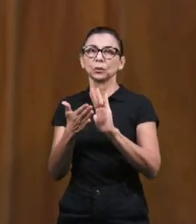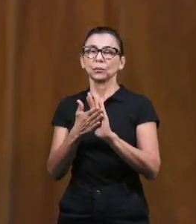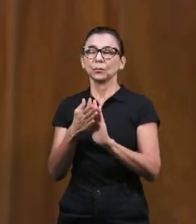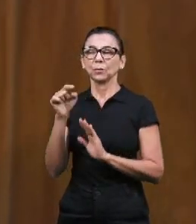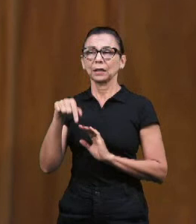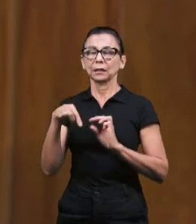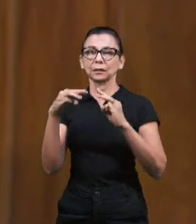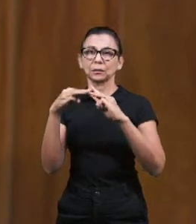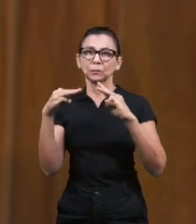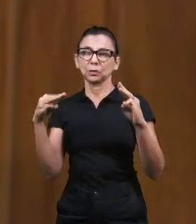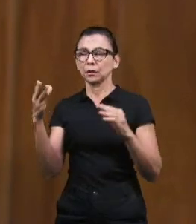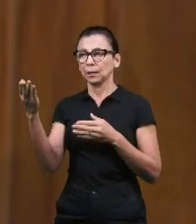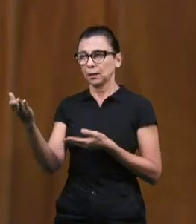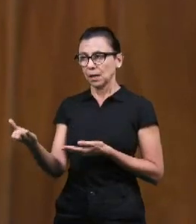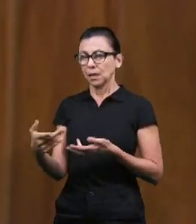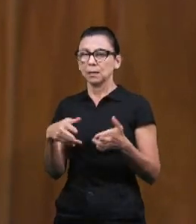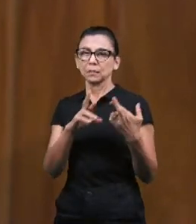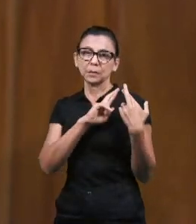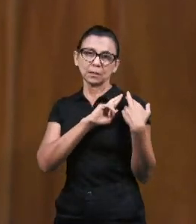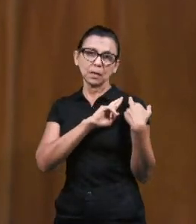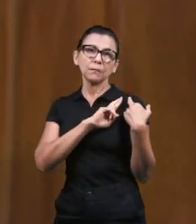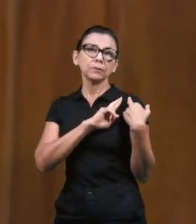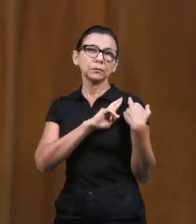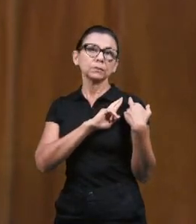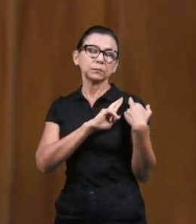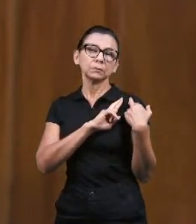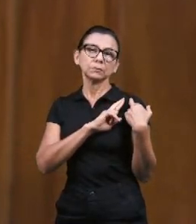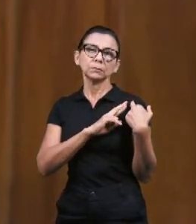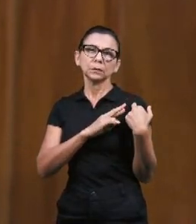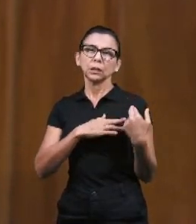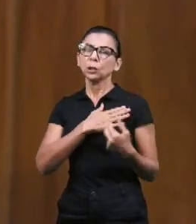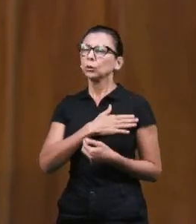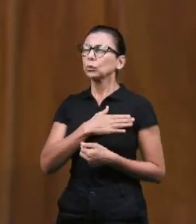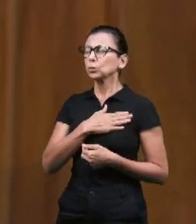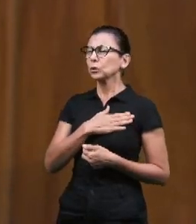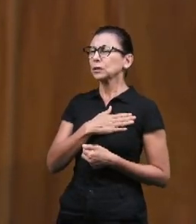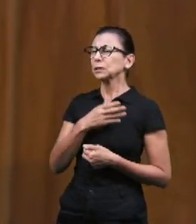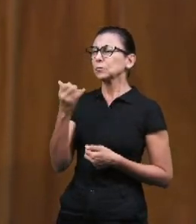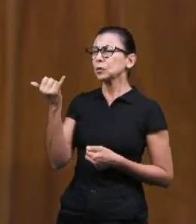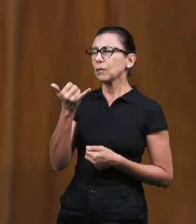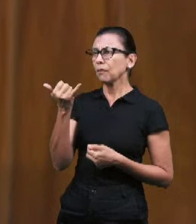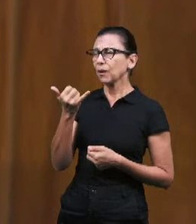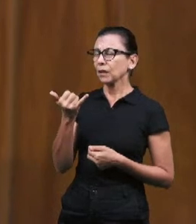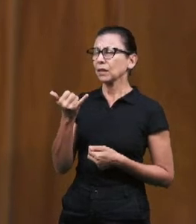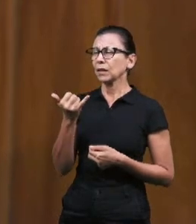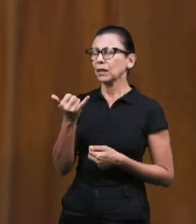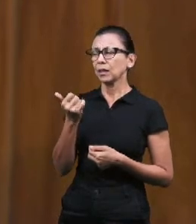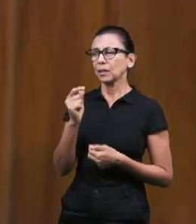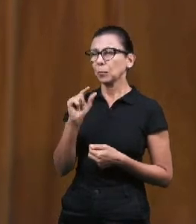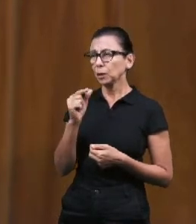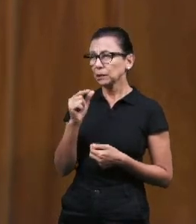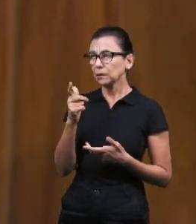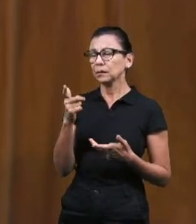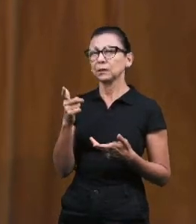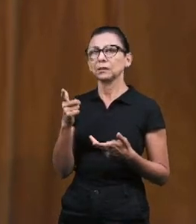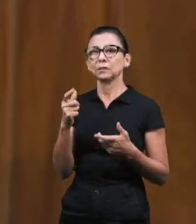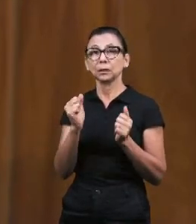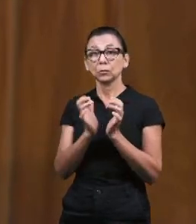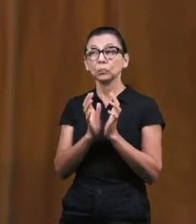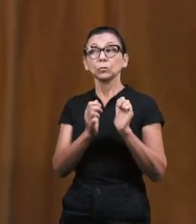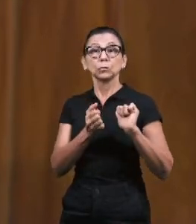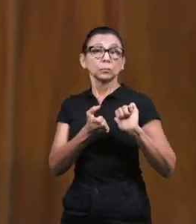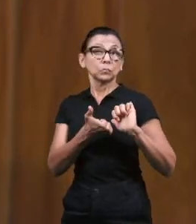responsável pelo grupo de louvor aqui do Monaim, e eu gostaria que o pastor Marcelo podia falar um pouco para nós, para os nossos ouvintes e tudo, a respeito do grupo de louvor